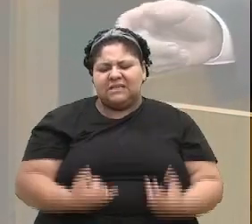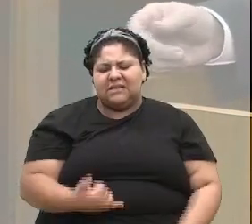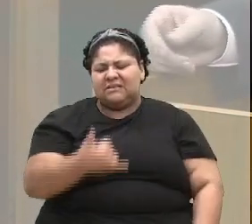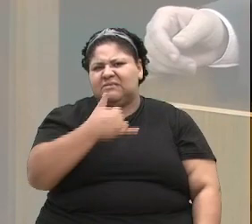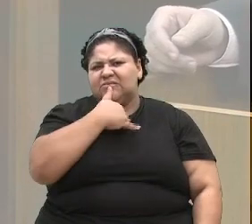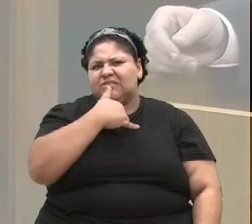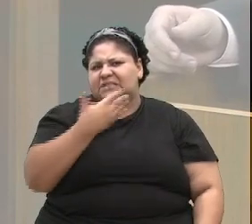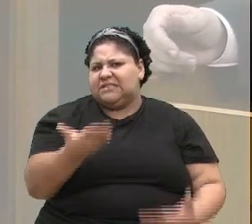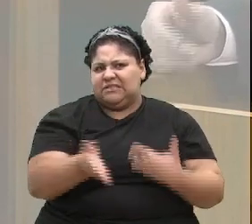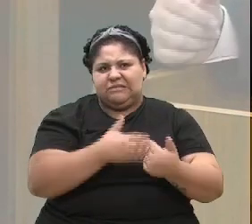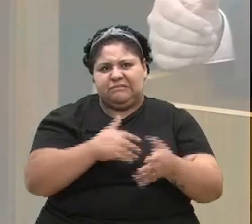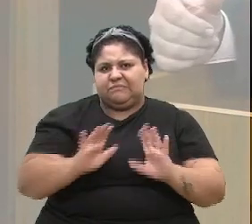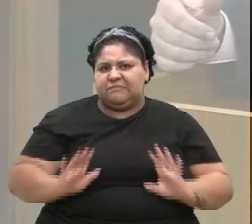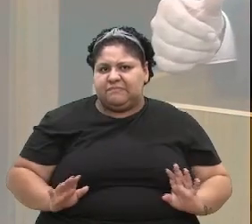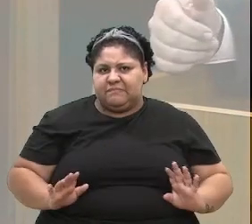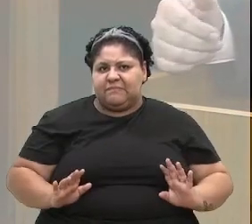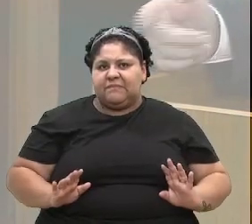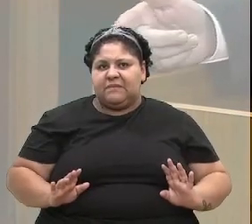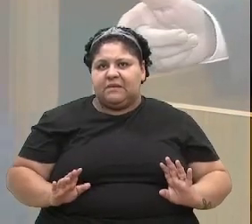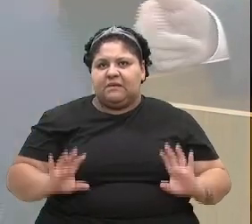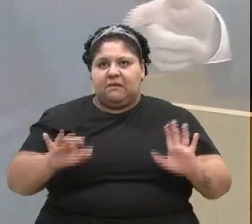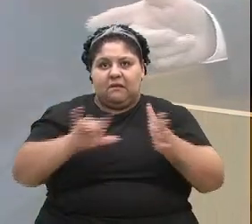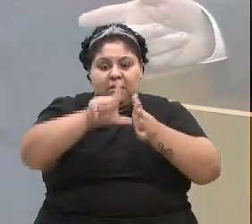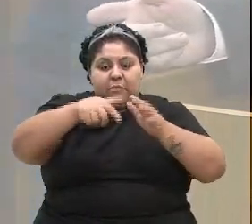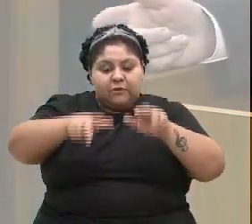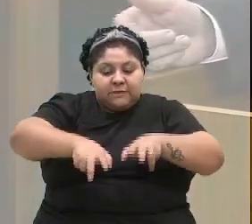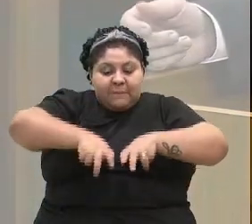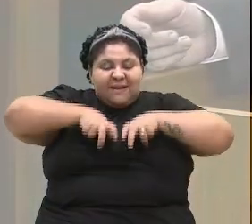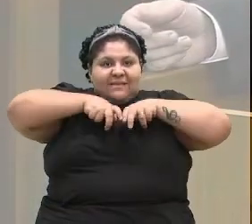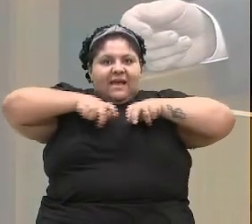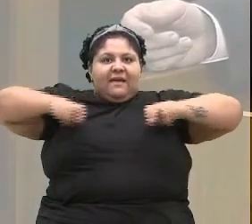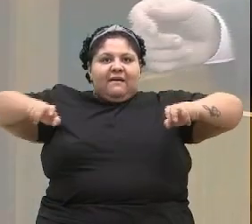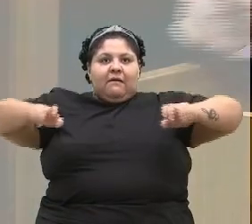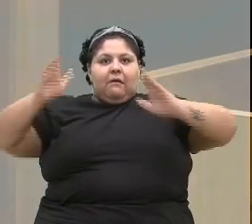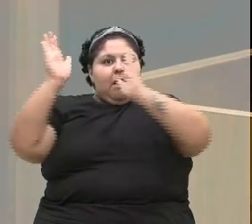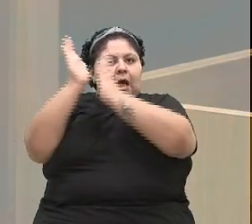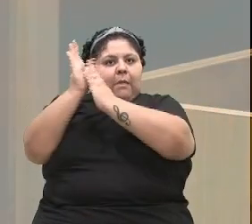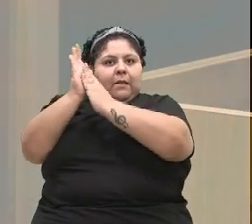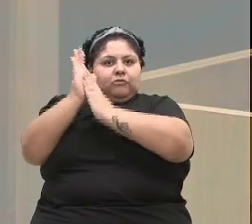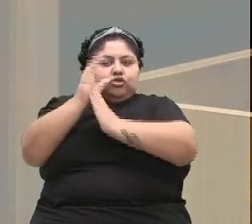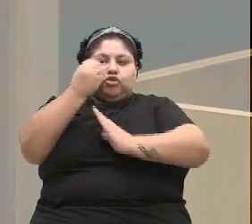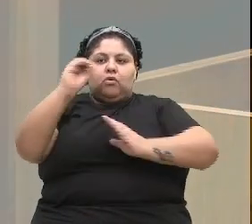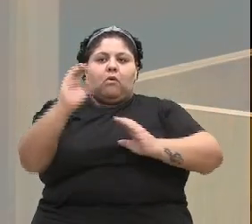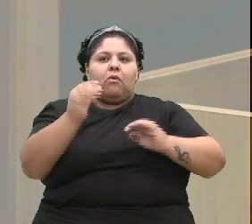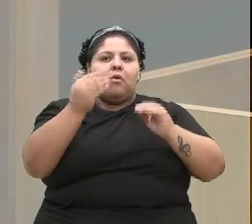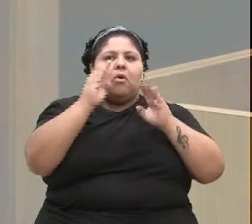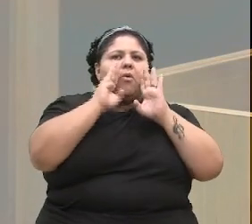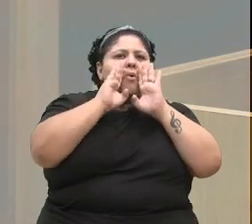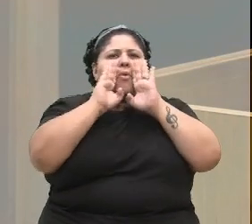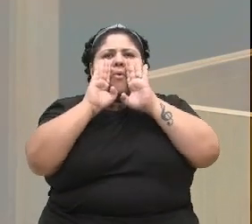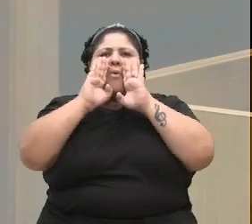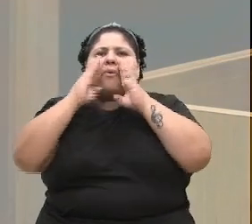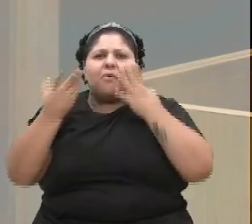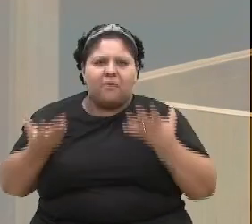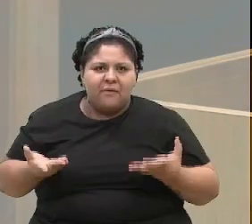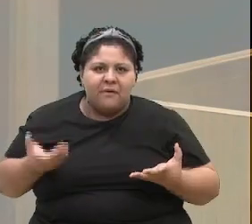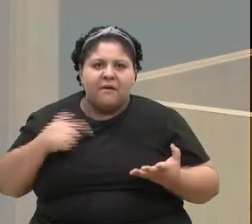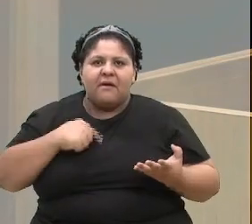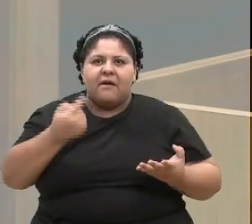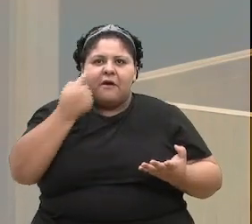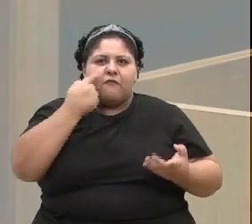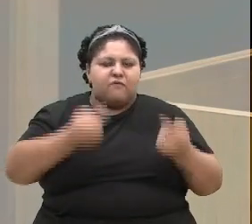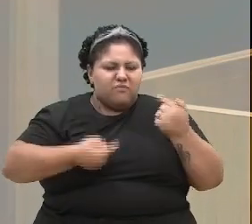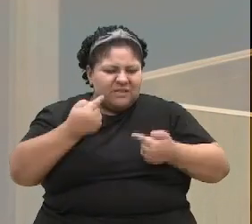lá o que for. E a plateia fica vaiando ou aplaudindo. Então eu vi muitas críticas infundadas à festa da